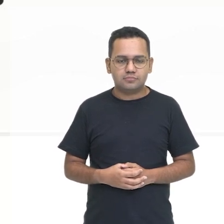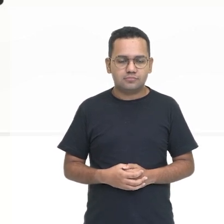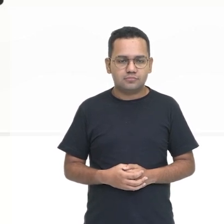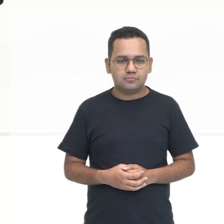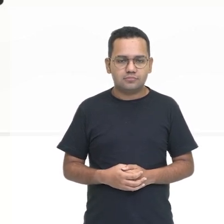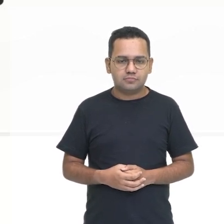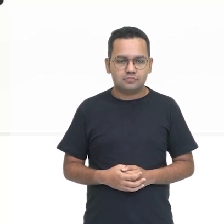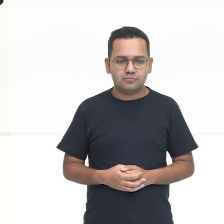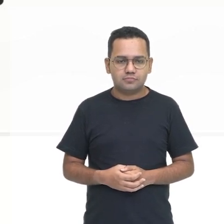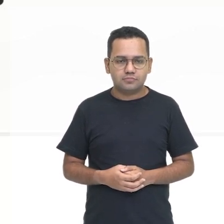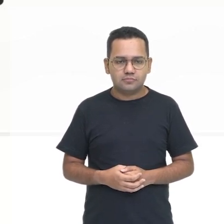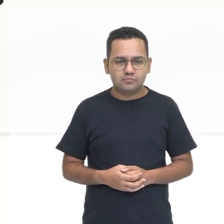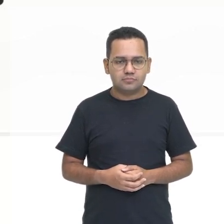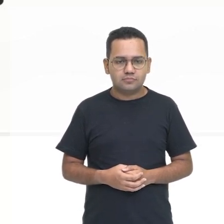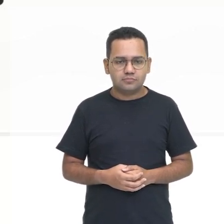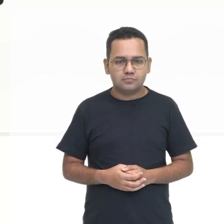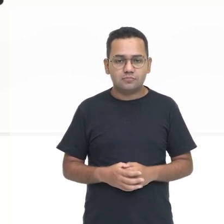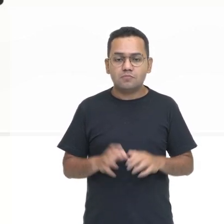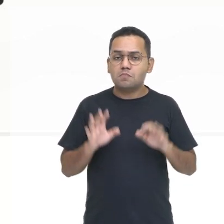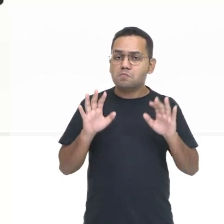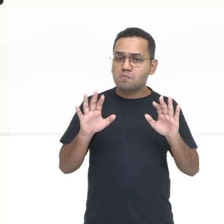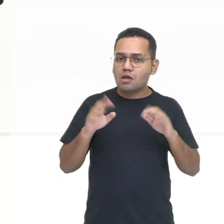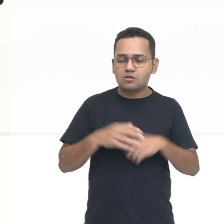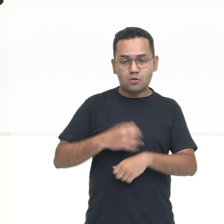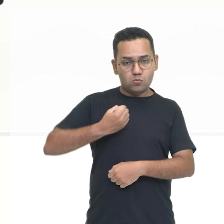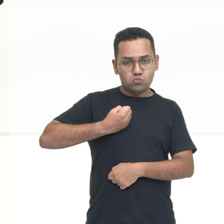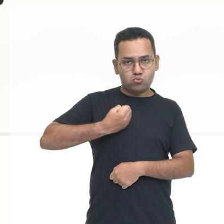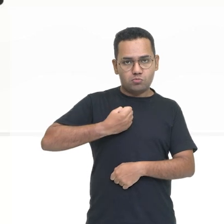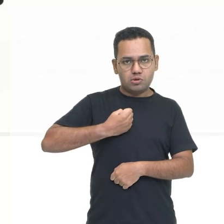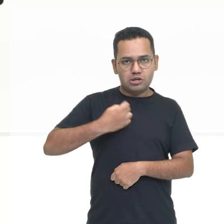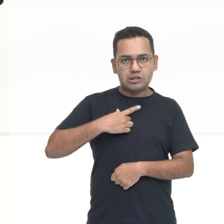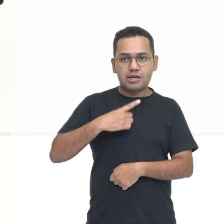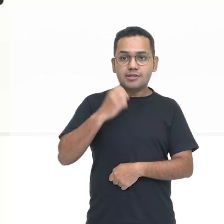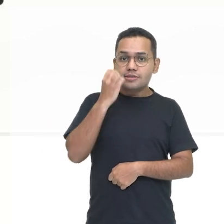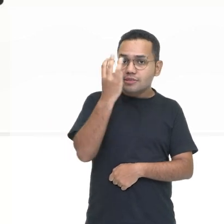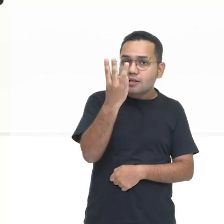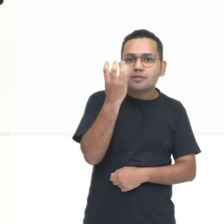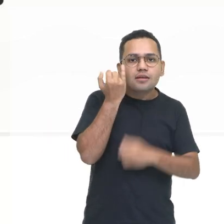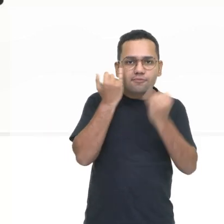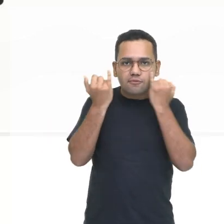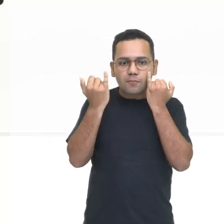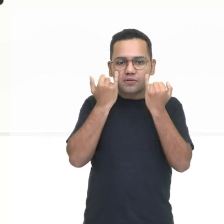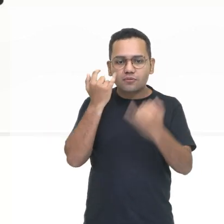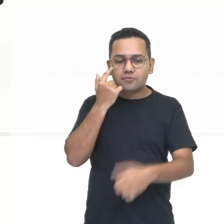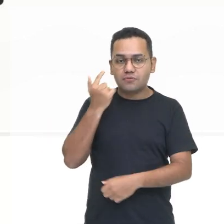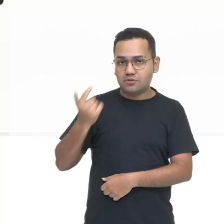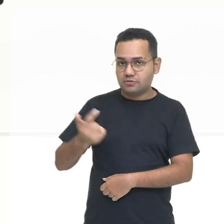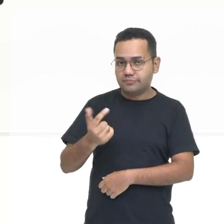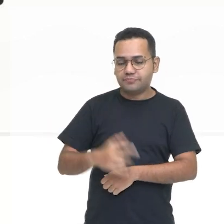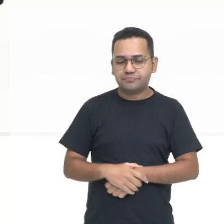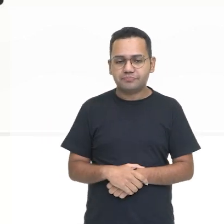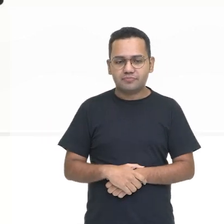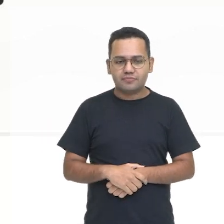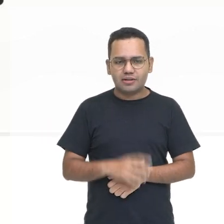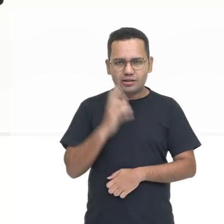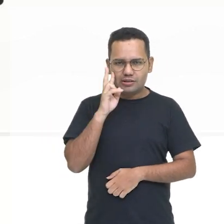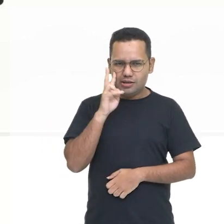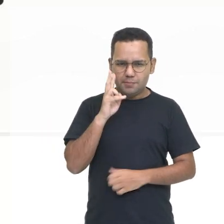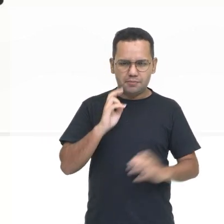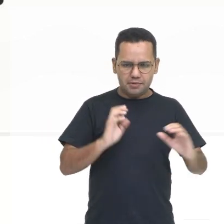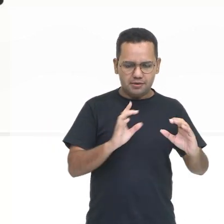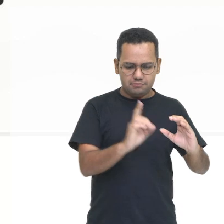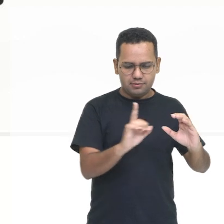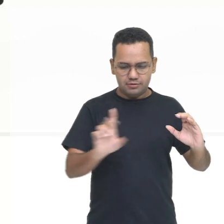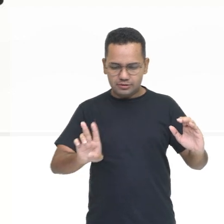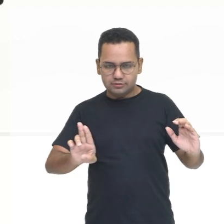Porque a gente quer formar, então, um número com 3 algarismos, então aqui, ó, ele vai ter centena, né, a dezena e a